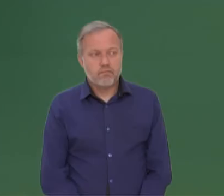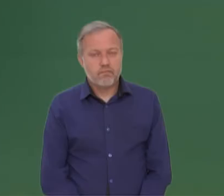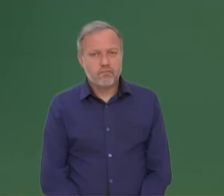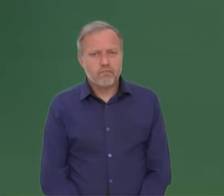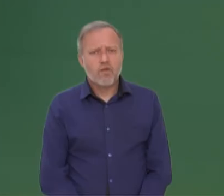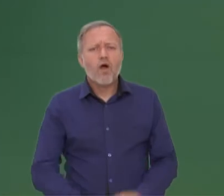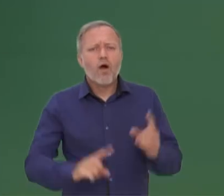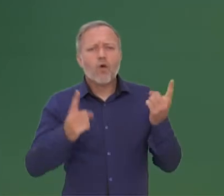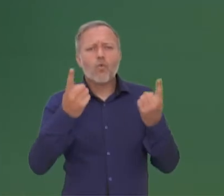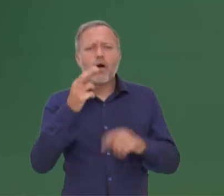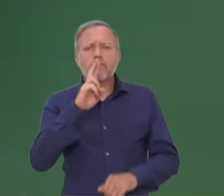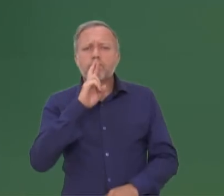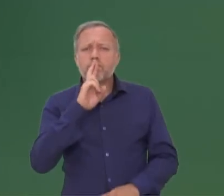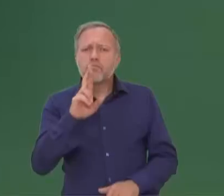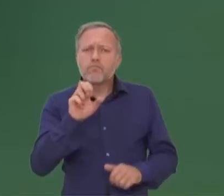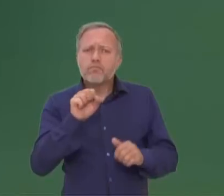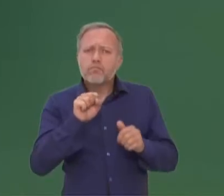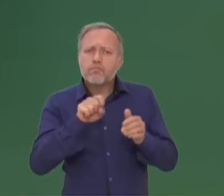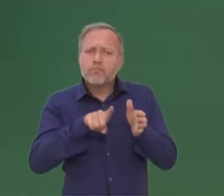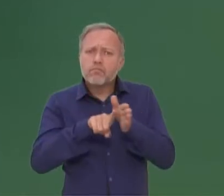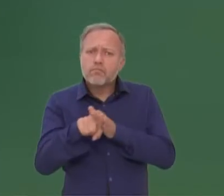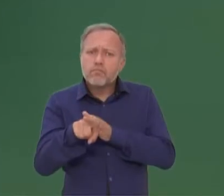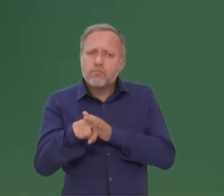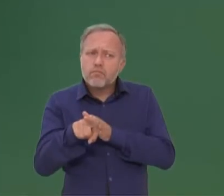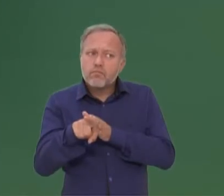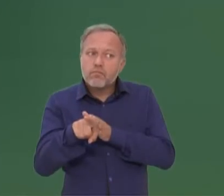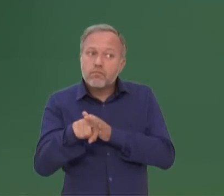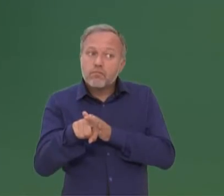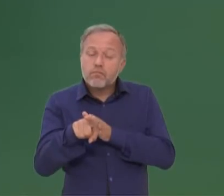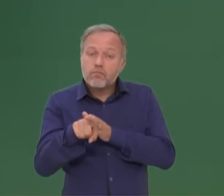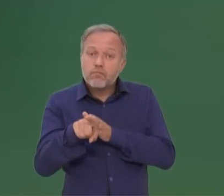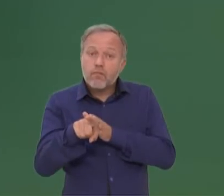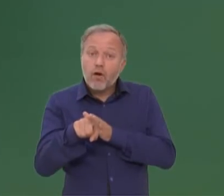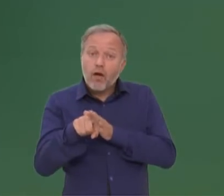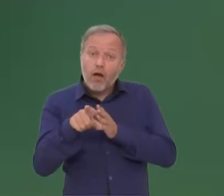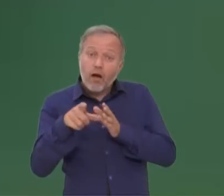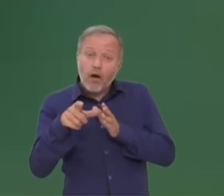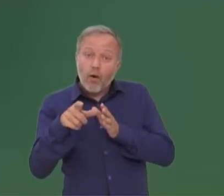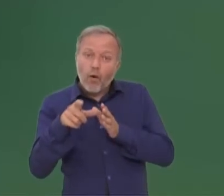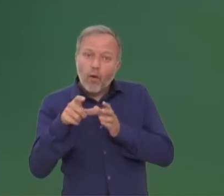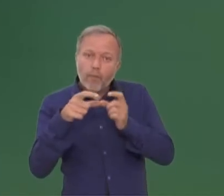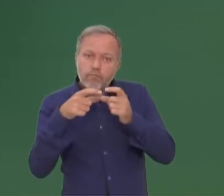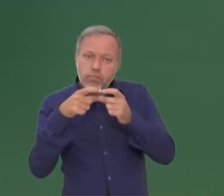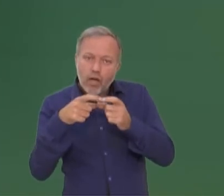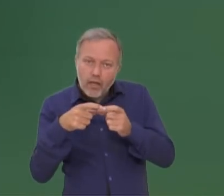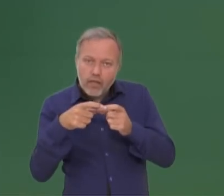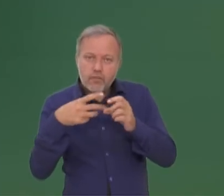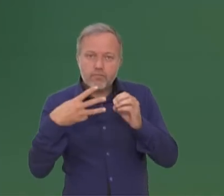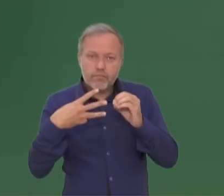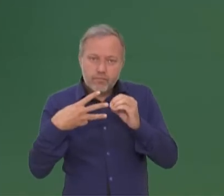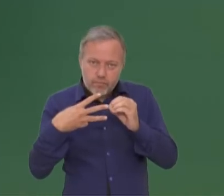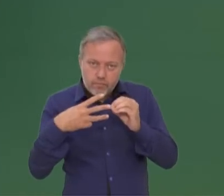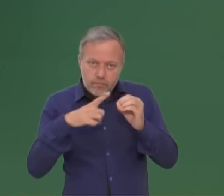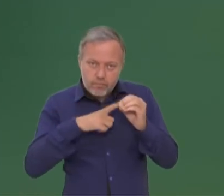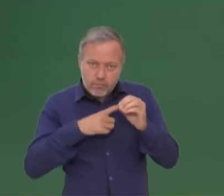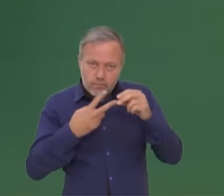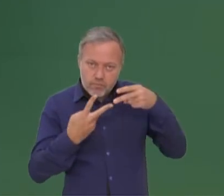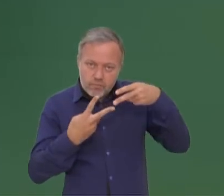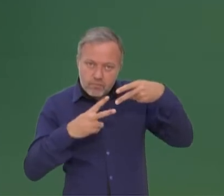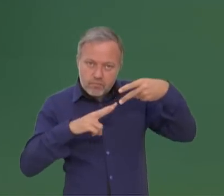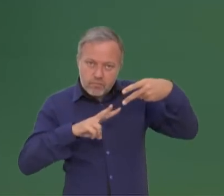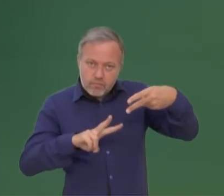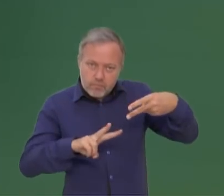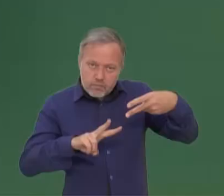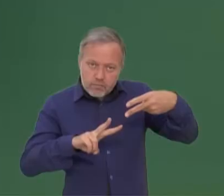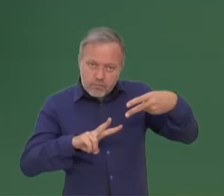Qual será que é a resposta desse exercício? Parte da célula que contém as informações,